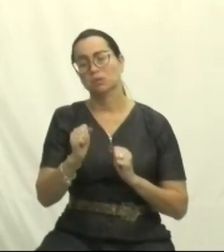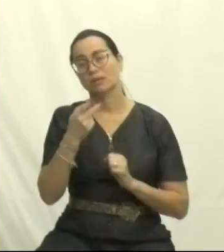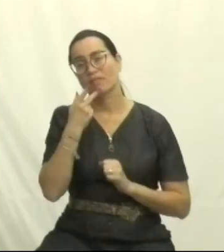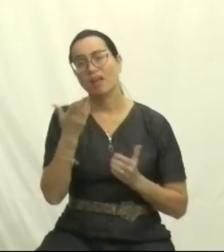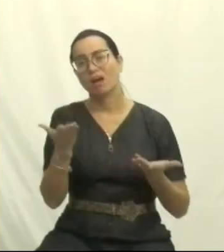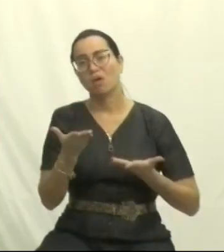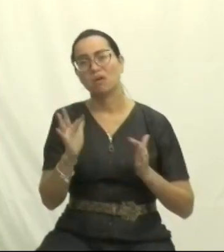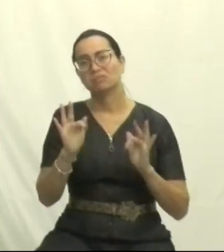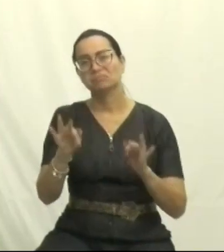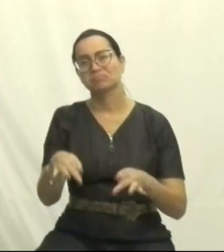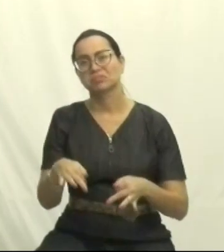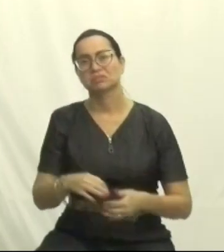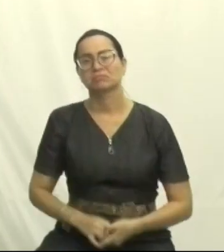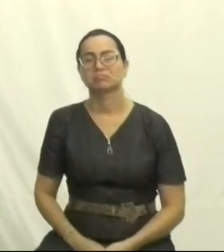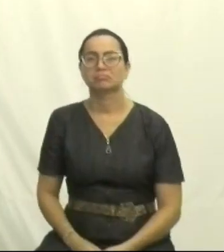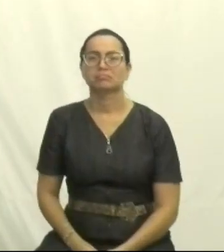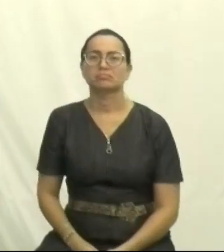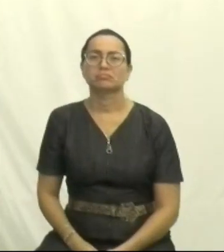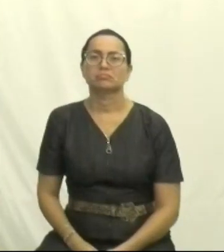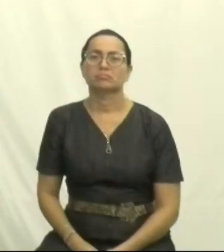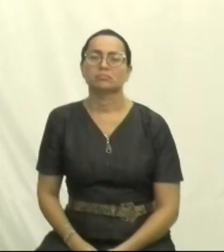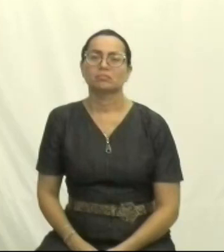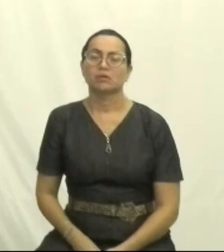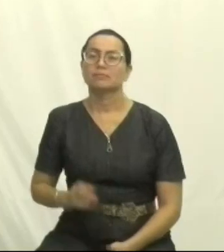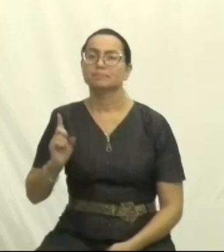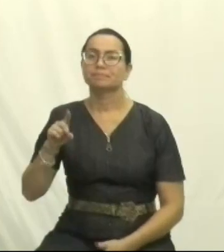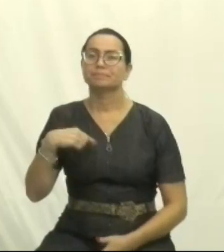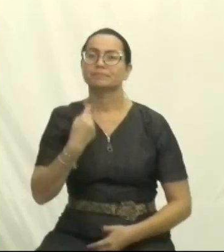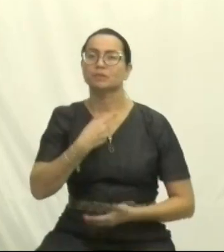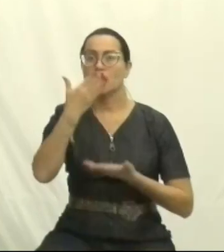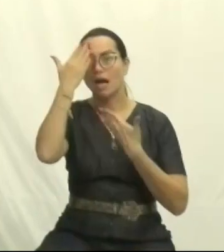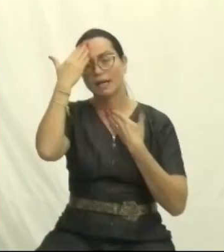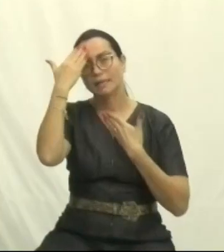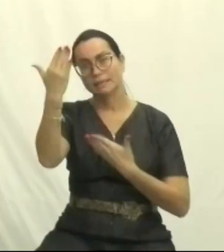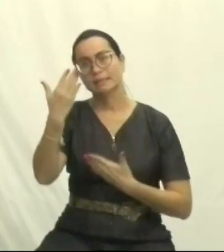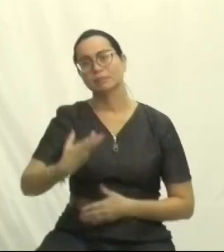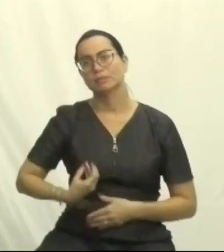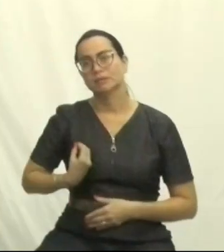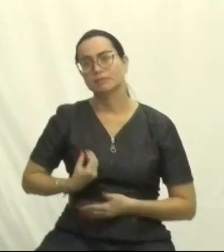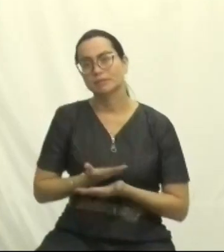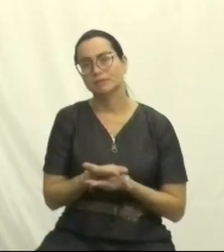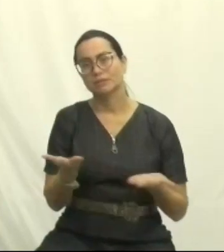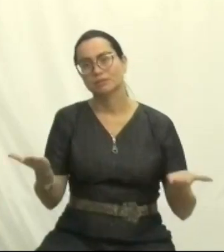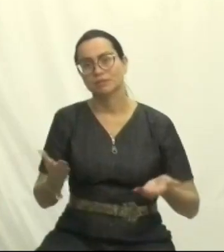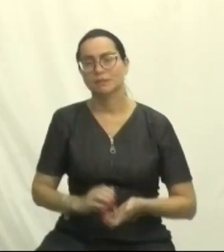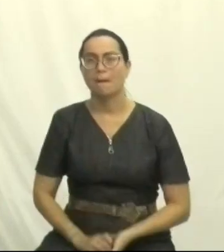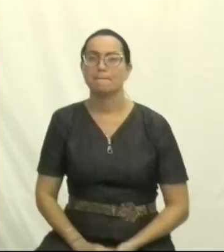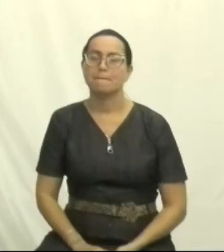colocações finais e nós agradecemos desde já a presença de todos.